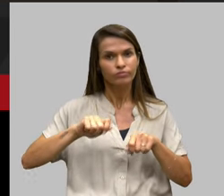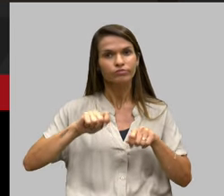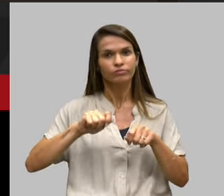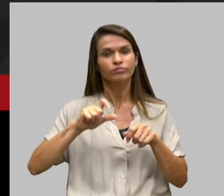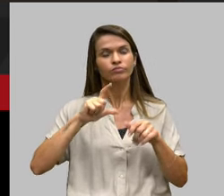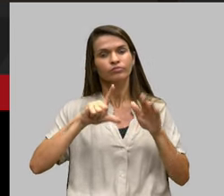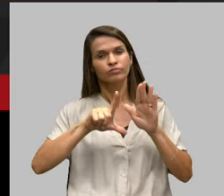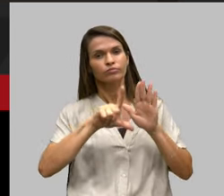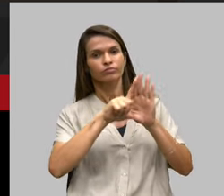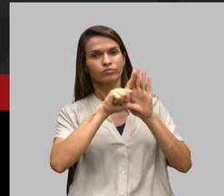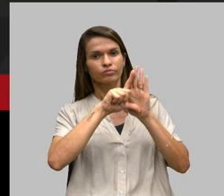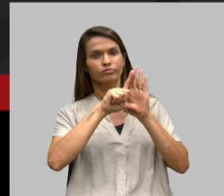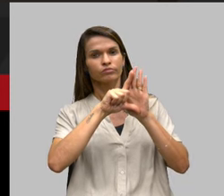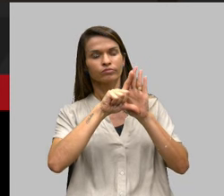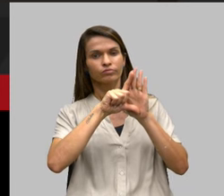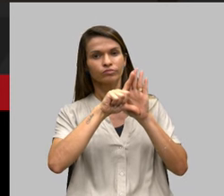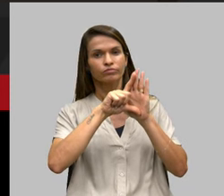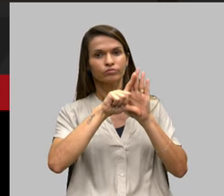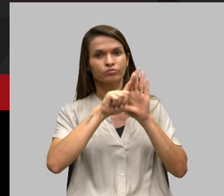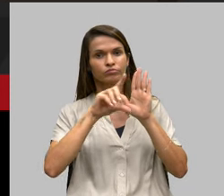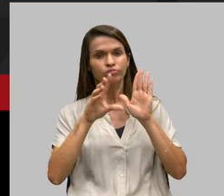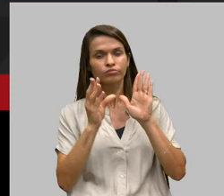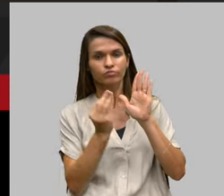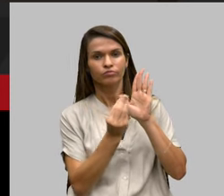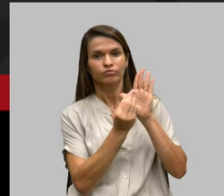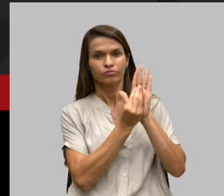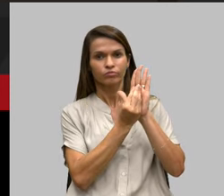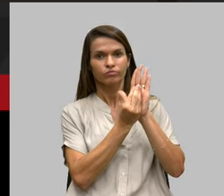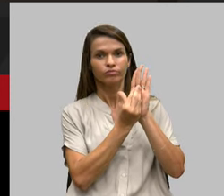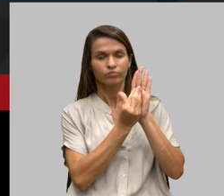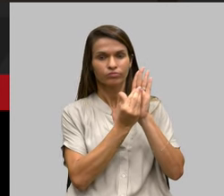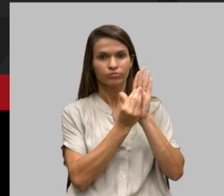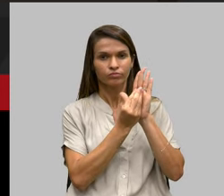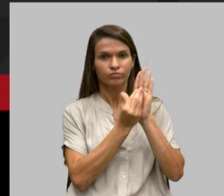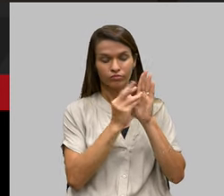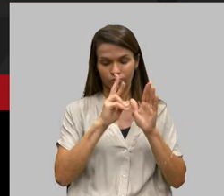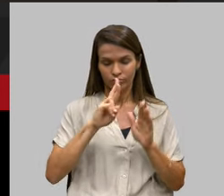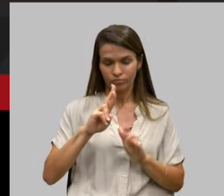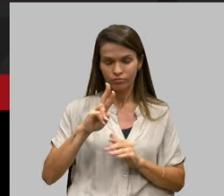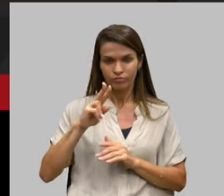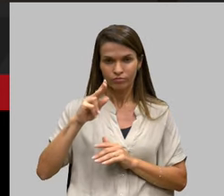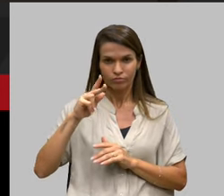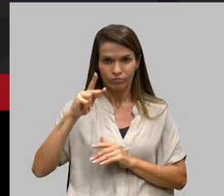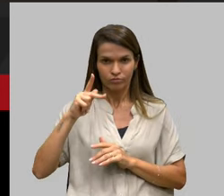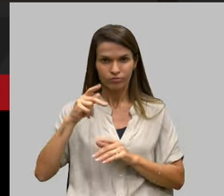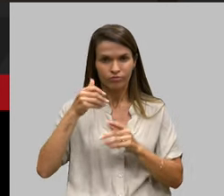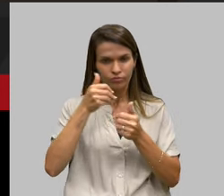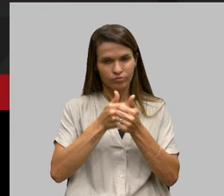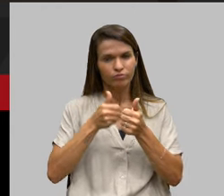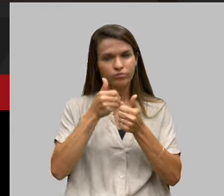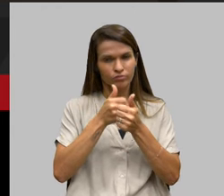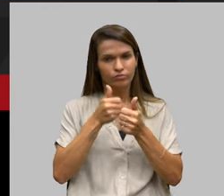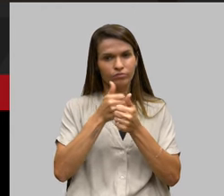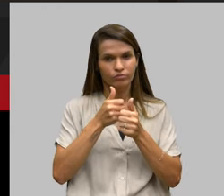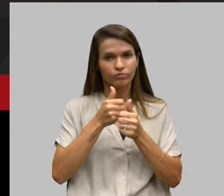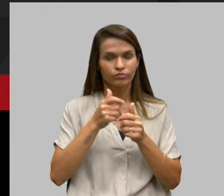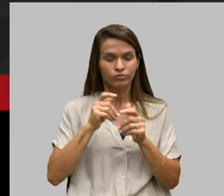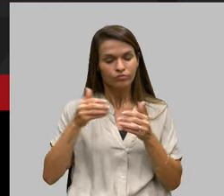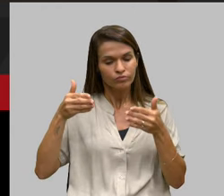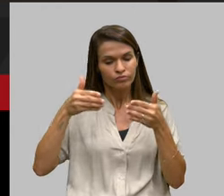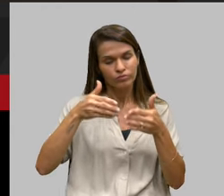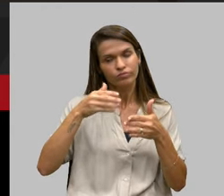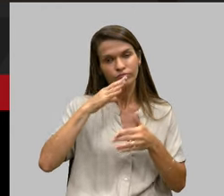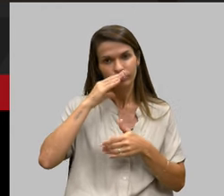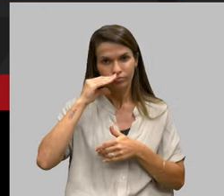também suplementarmente em regime de Previdência de seus respectivos servidores é o